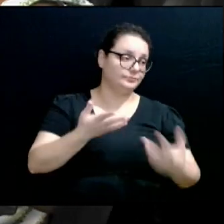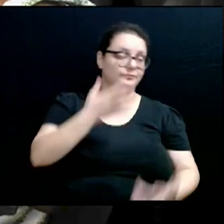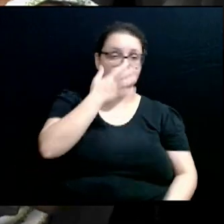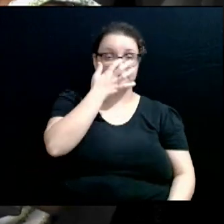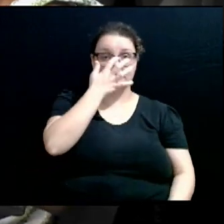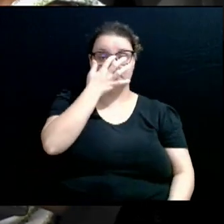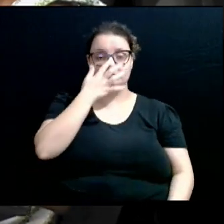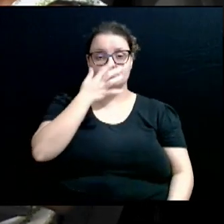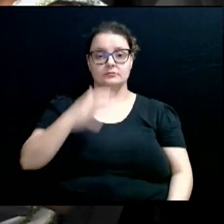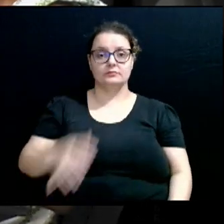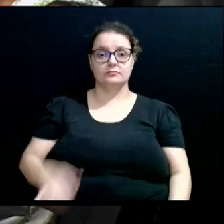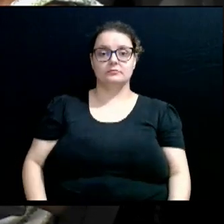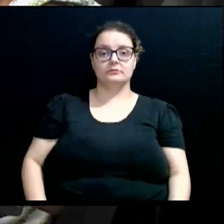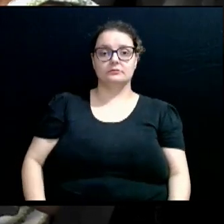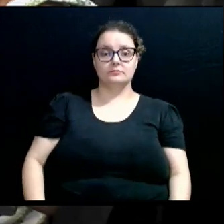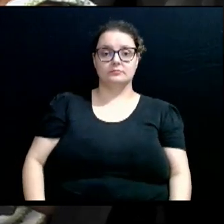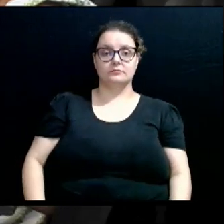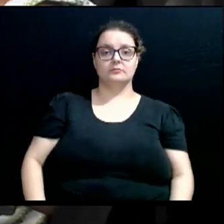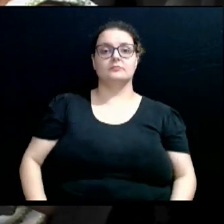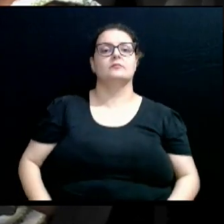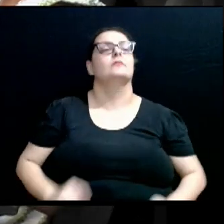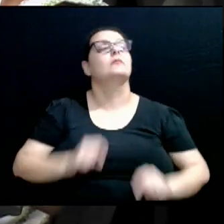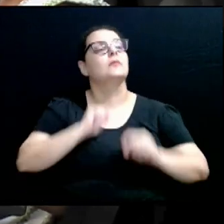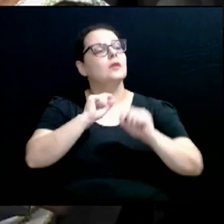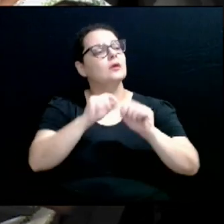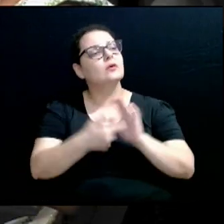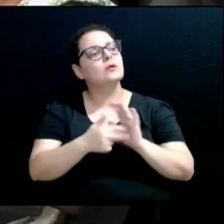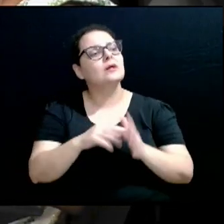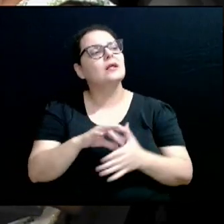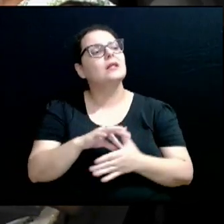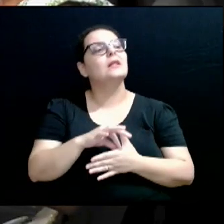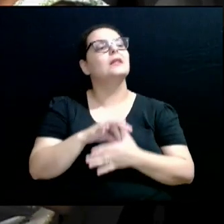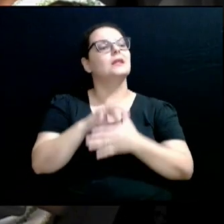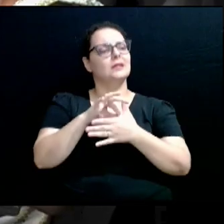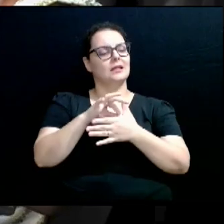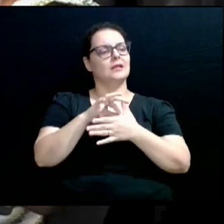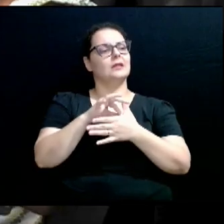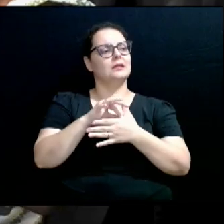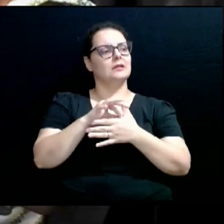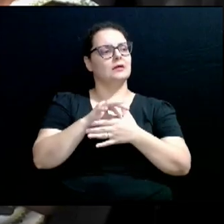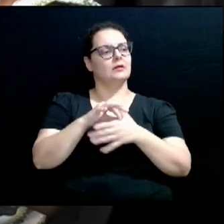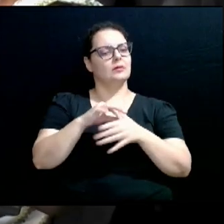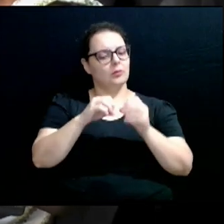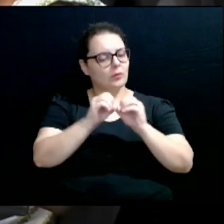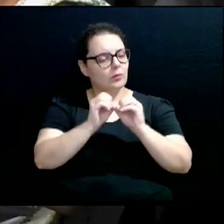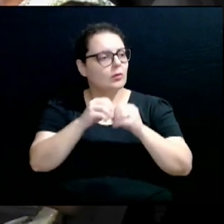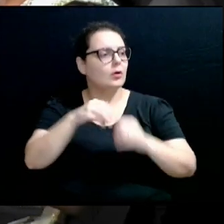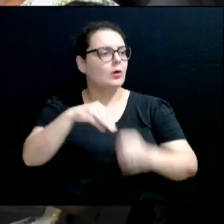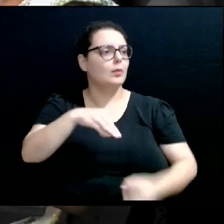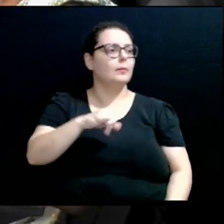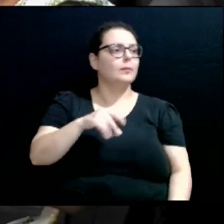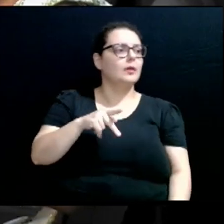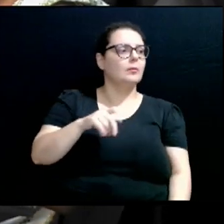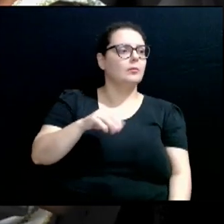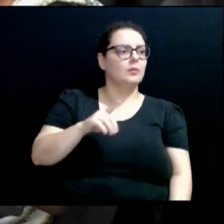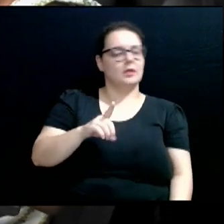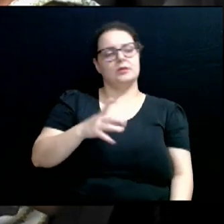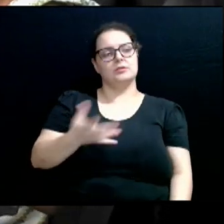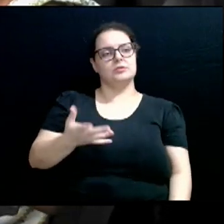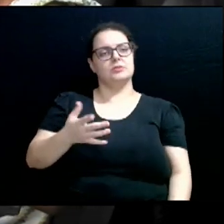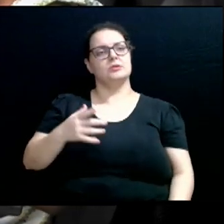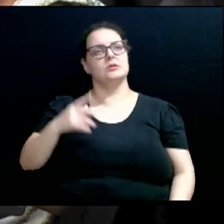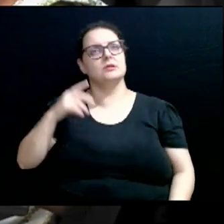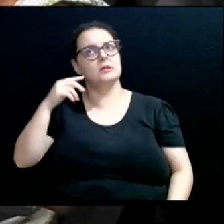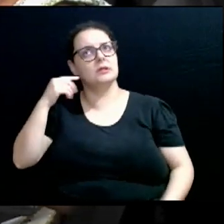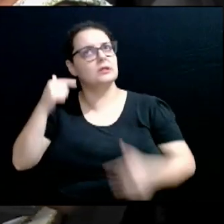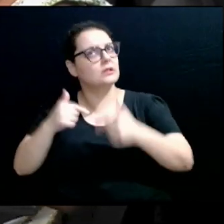E o que significa liderar o Observatório MIPID, né? Que trabalha com memória e identidade em um contexto